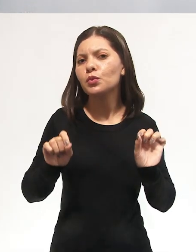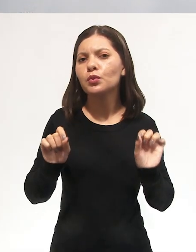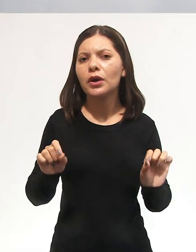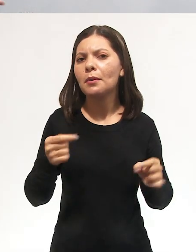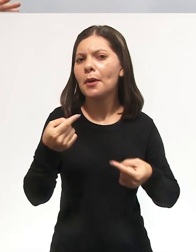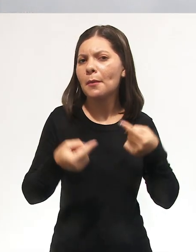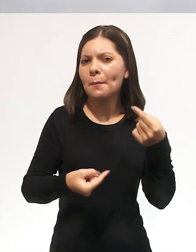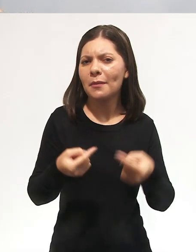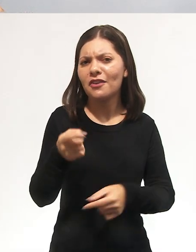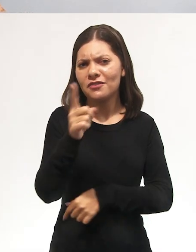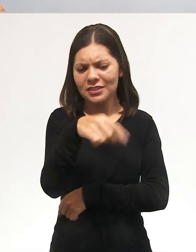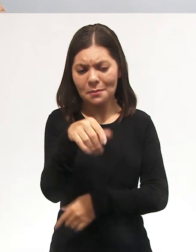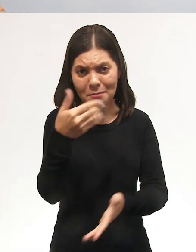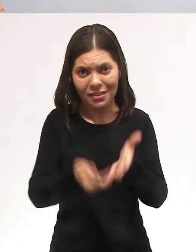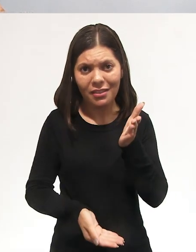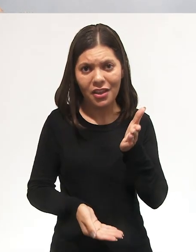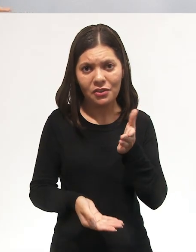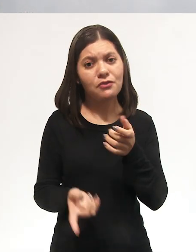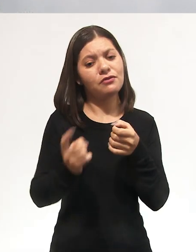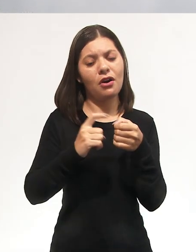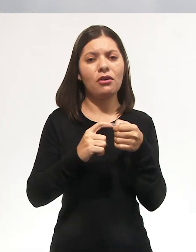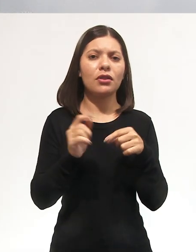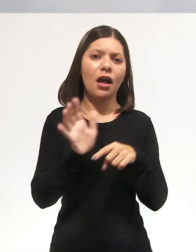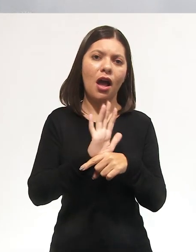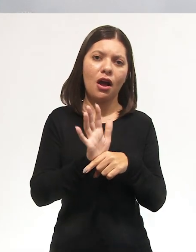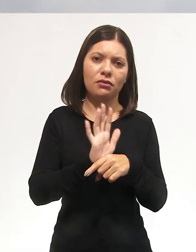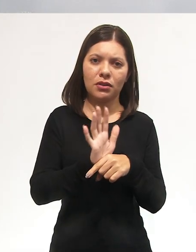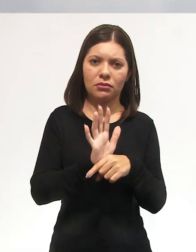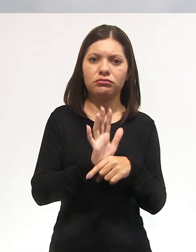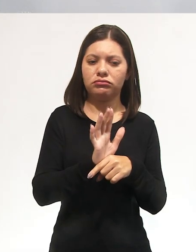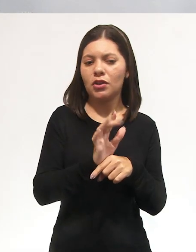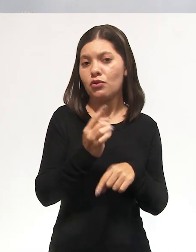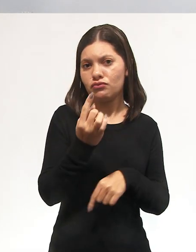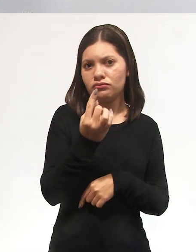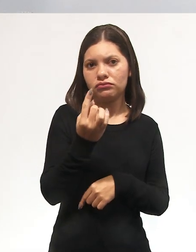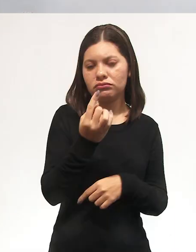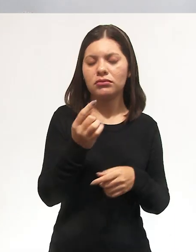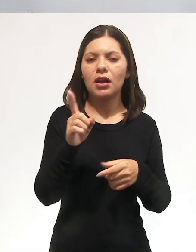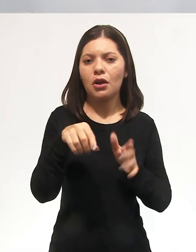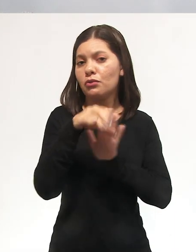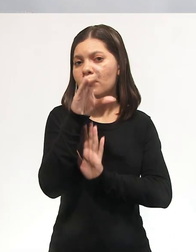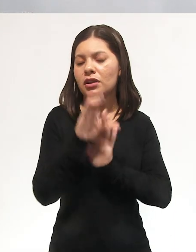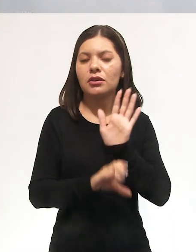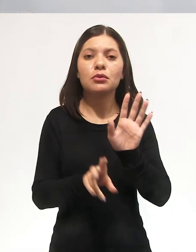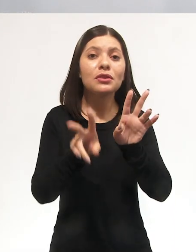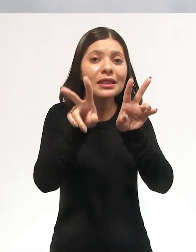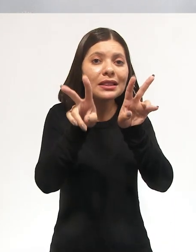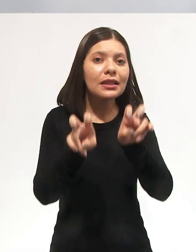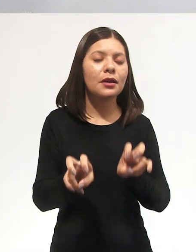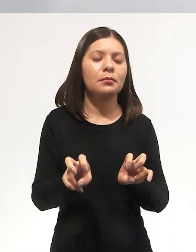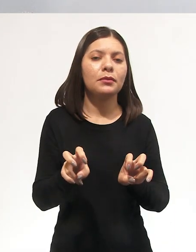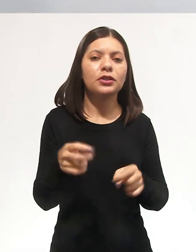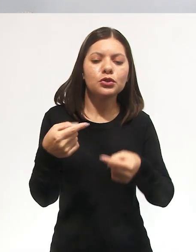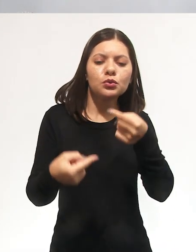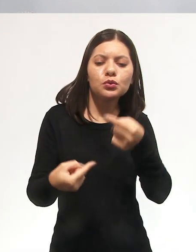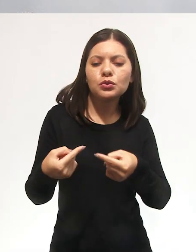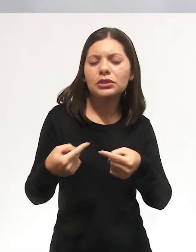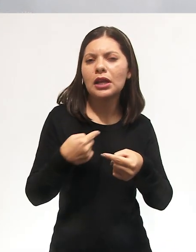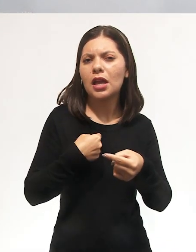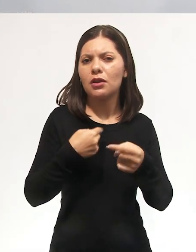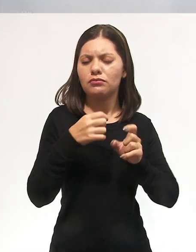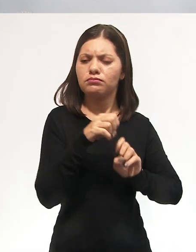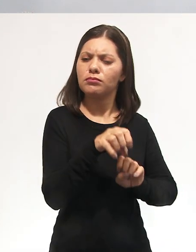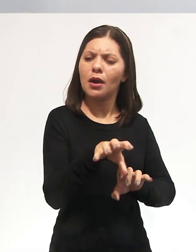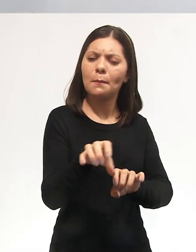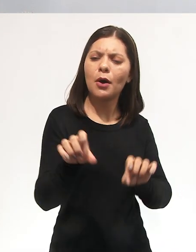Se você não assistiu, vai lá e assiste o episódio 1. Né? O currículo é o tema em que se discute o que é ensinar, né, e o